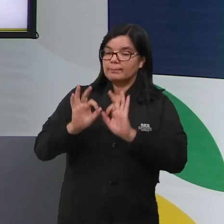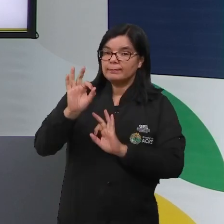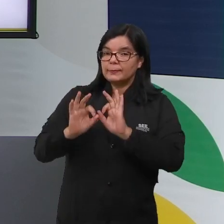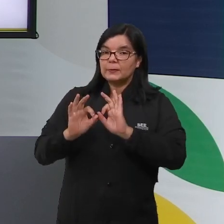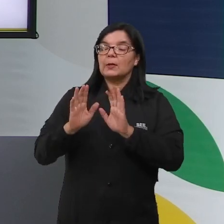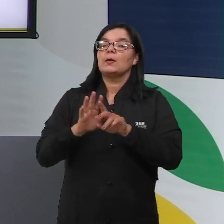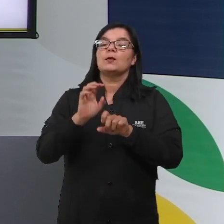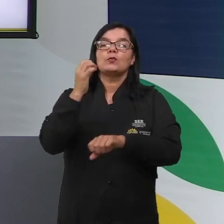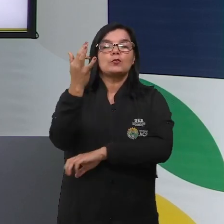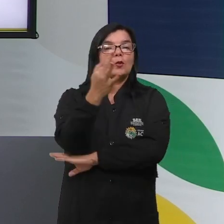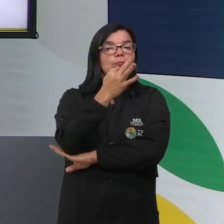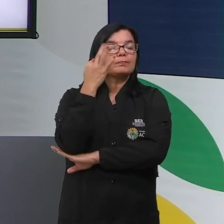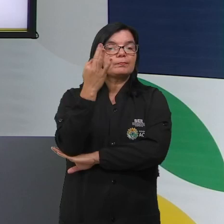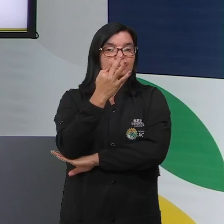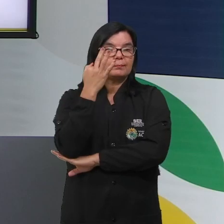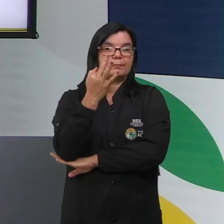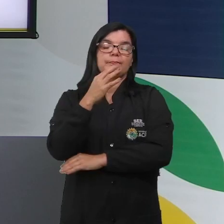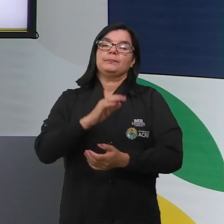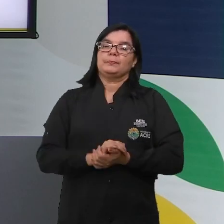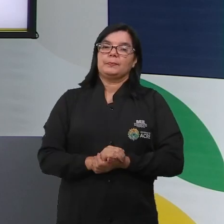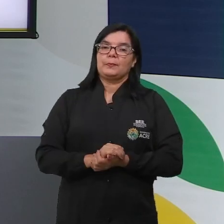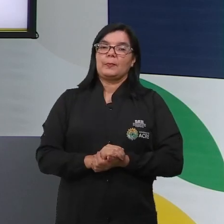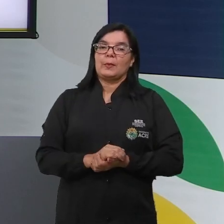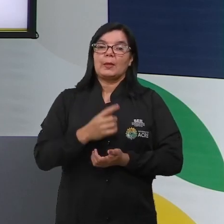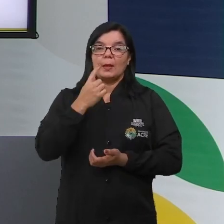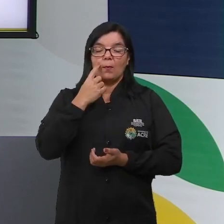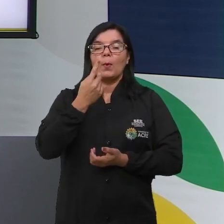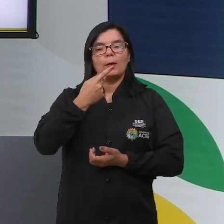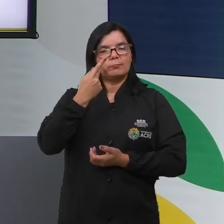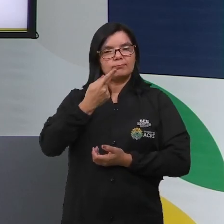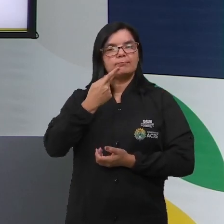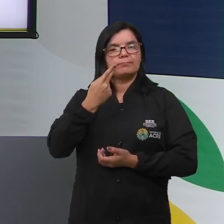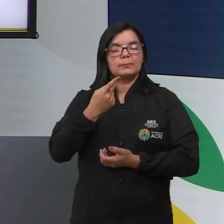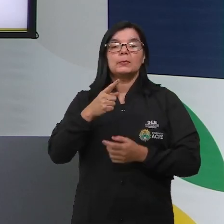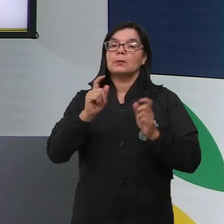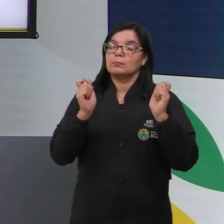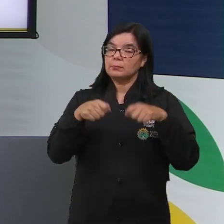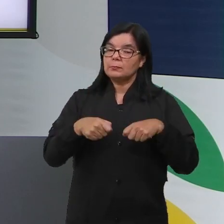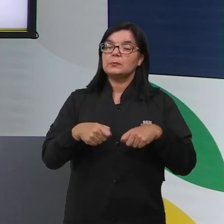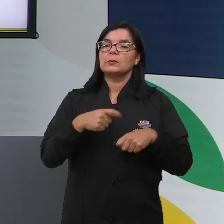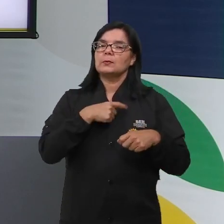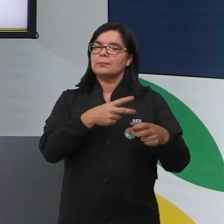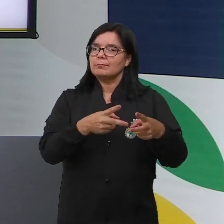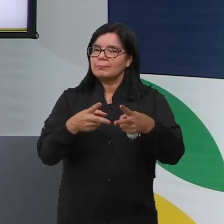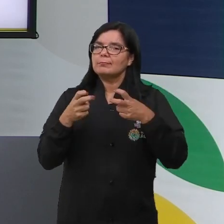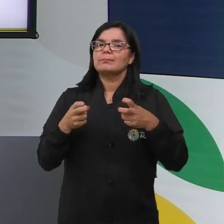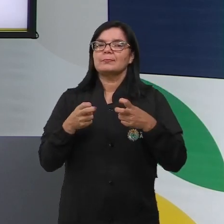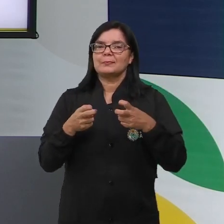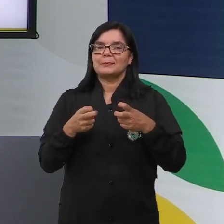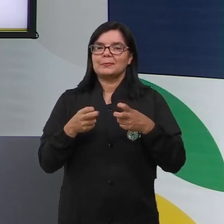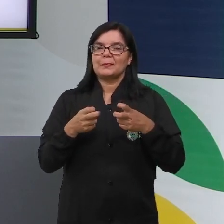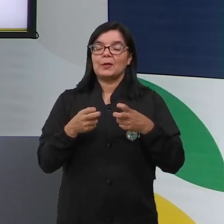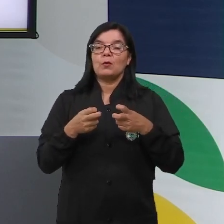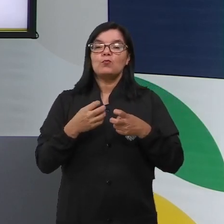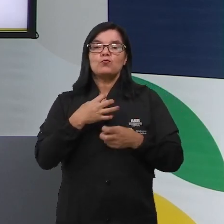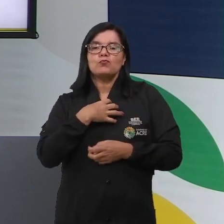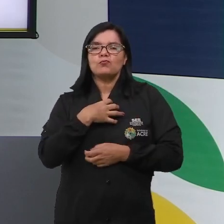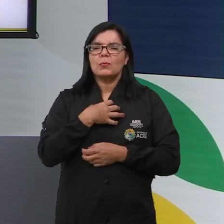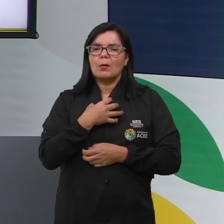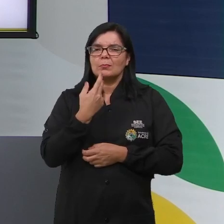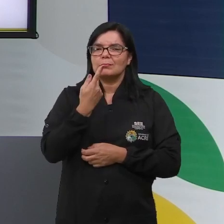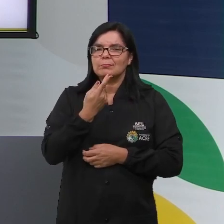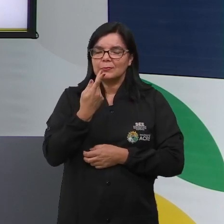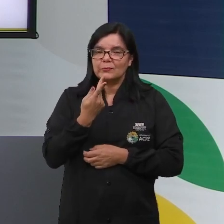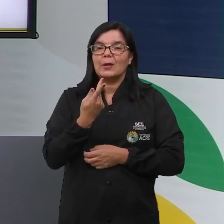formais, uma limpeza ali na fala, é possível que a gente perceba o sotaque. O sotaque é algo